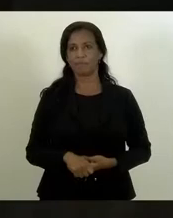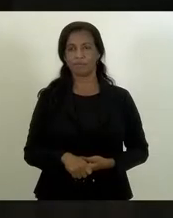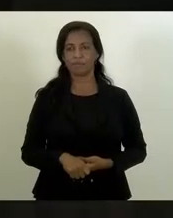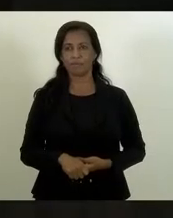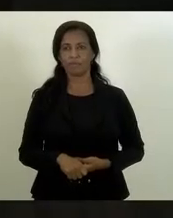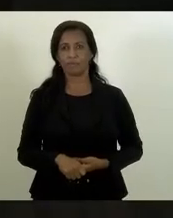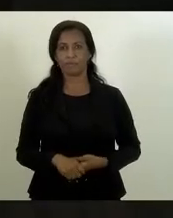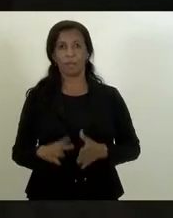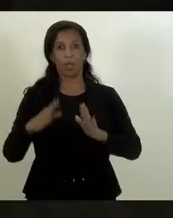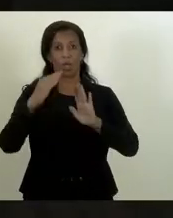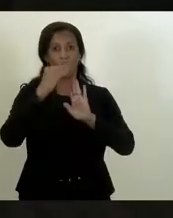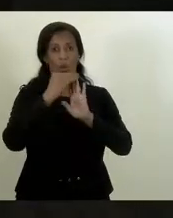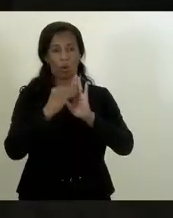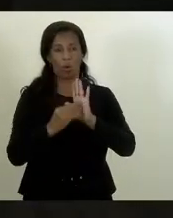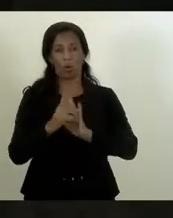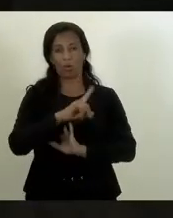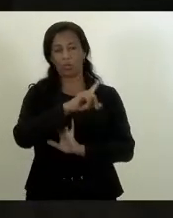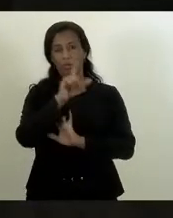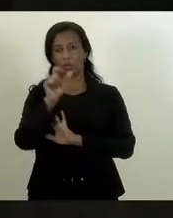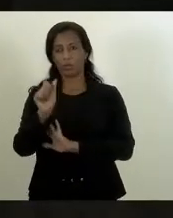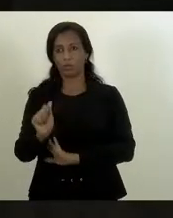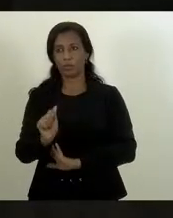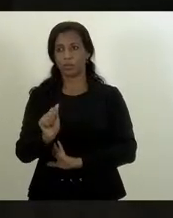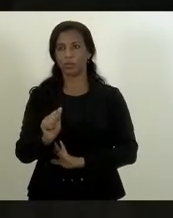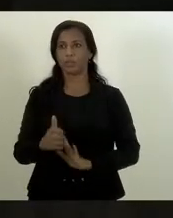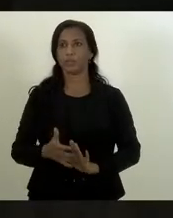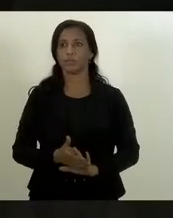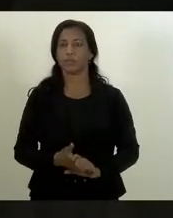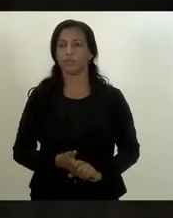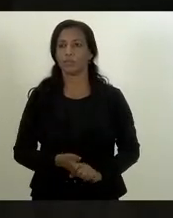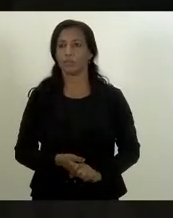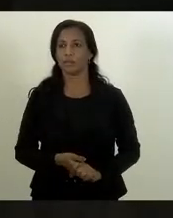na ordem do dia dos projetos de leis.